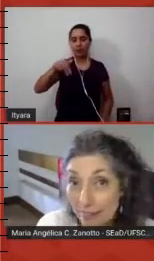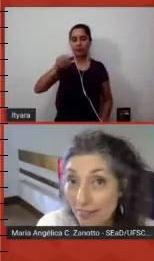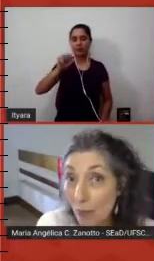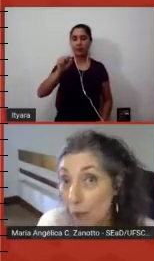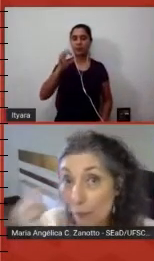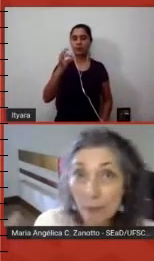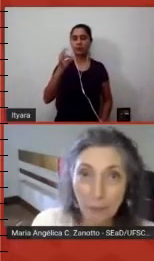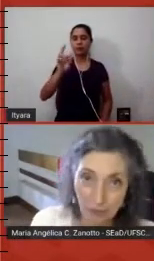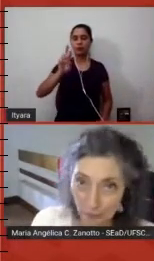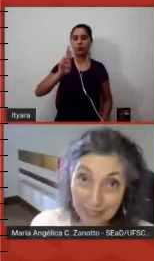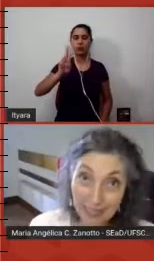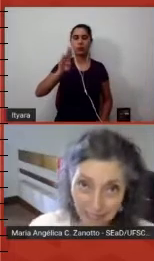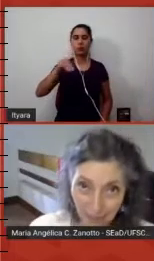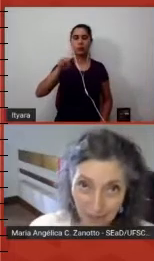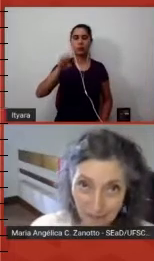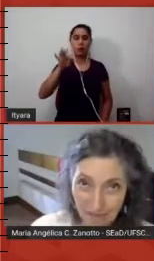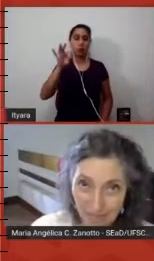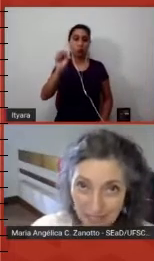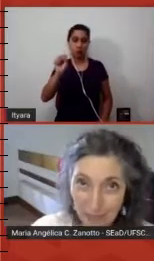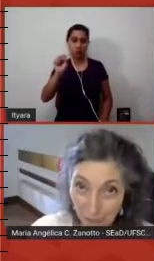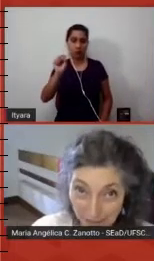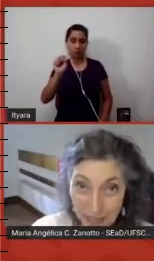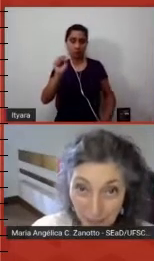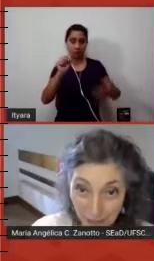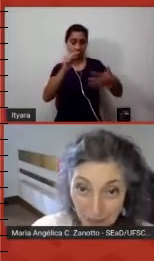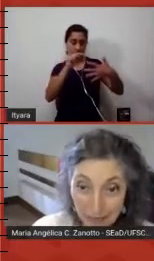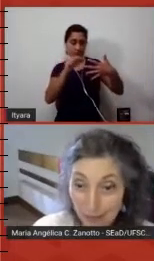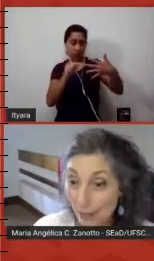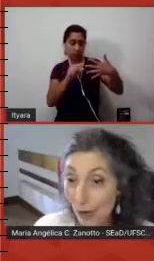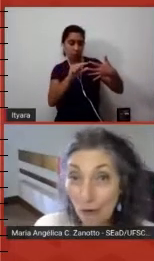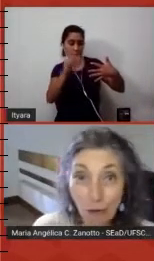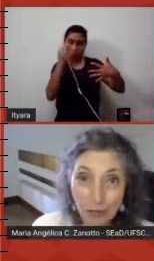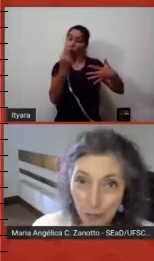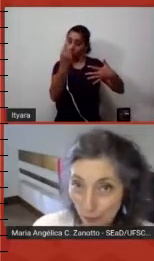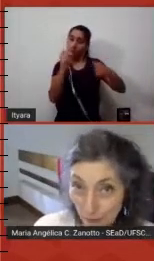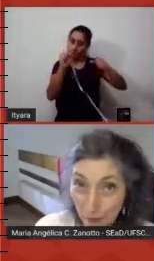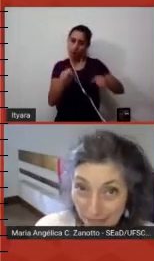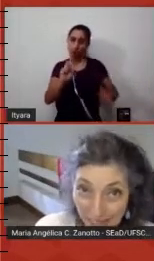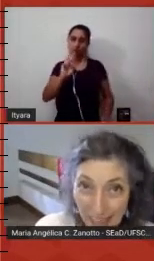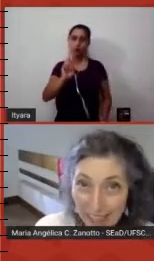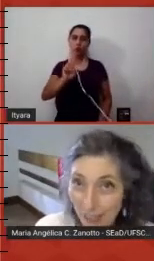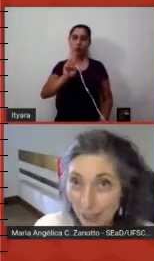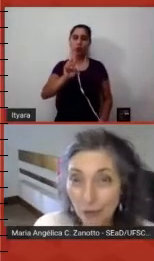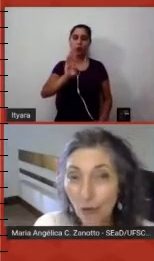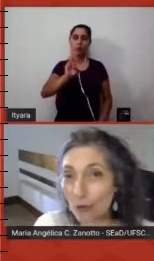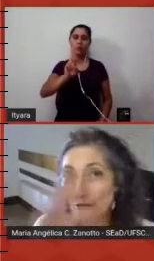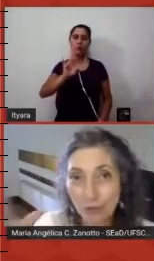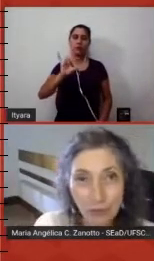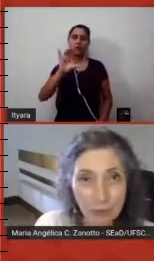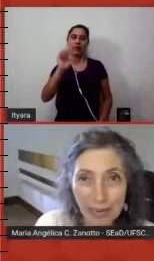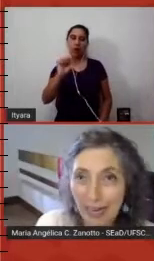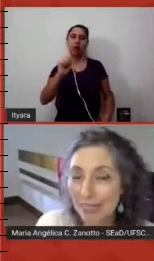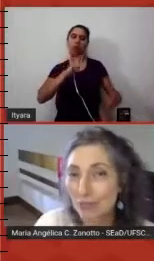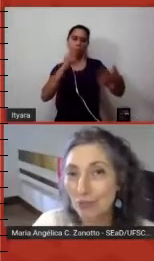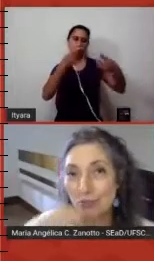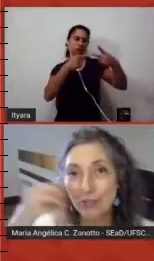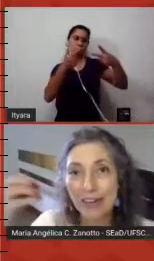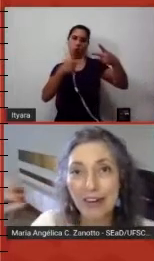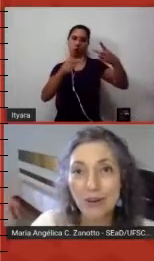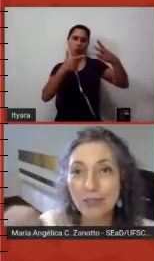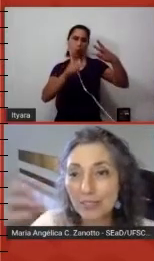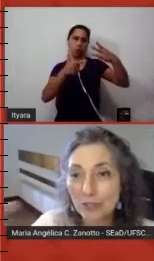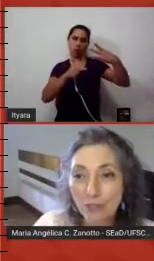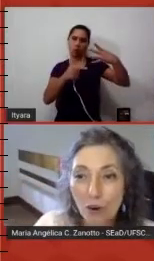As rubricas são uma possibilidade de se fazer isso. Existem outras possibilidades, outros